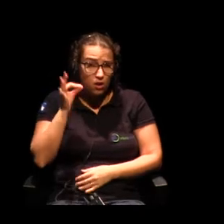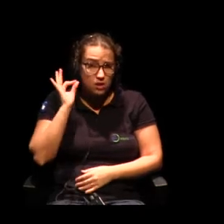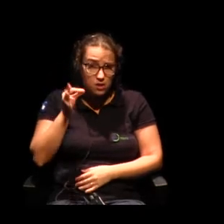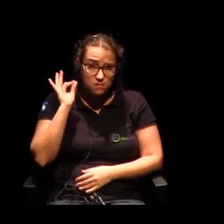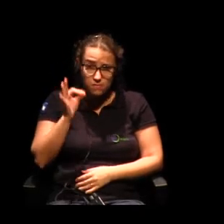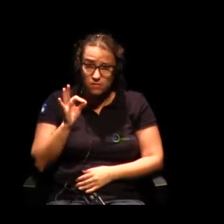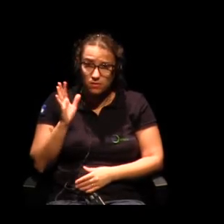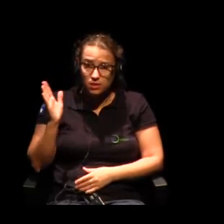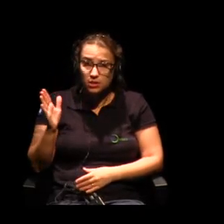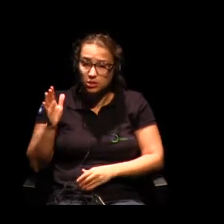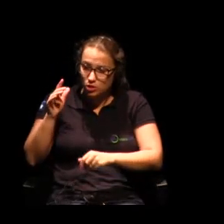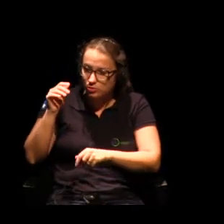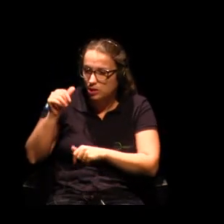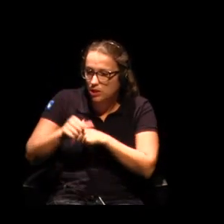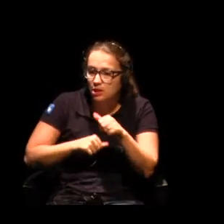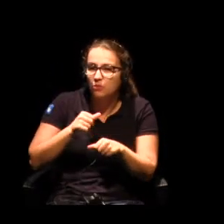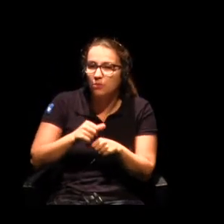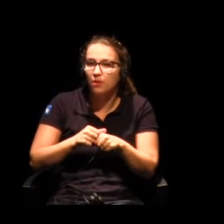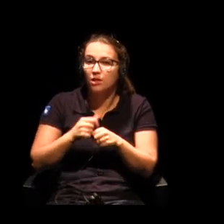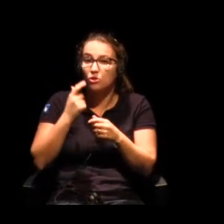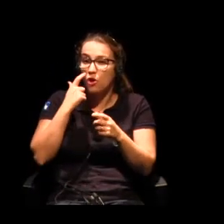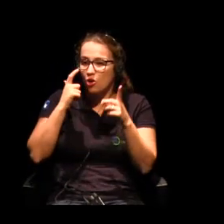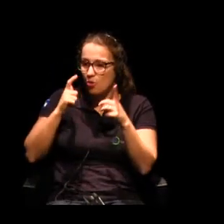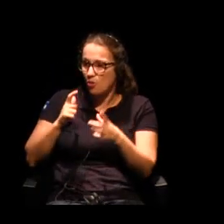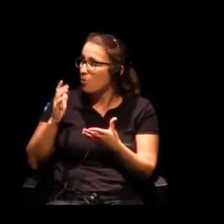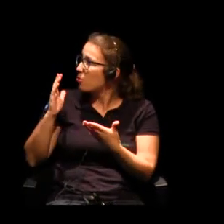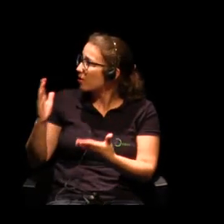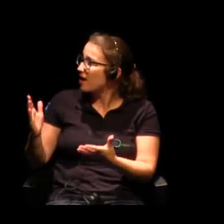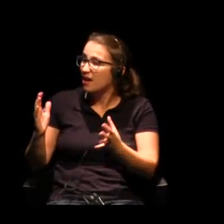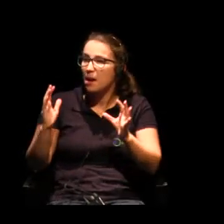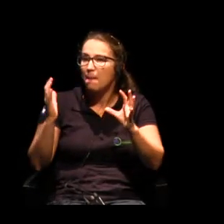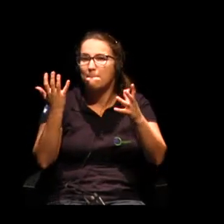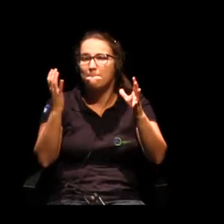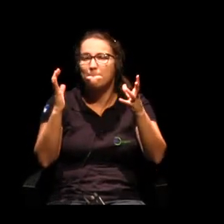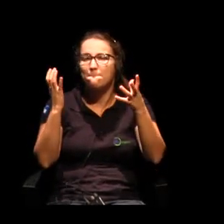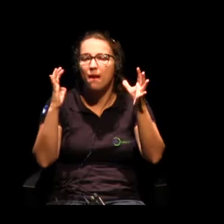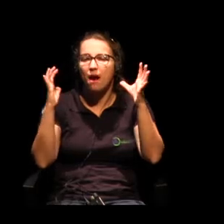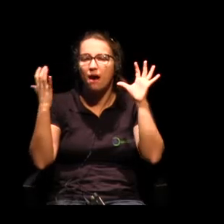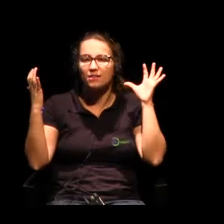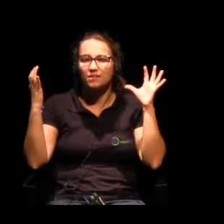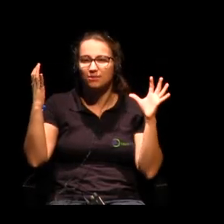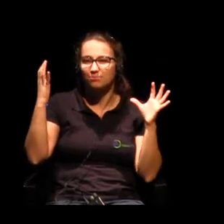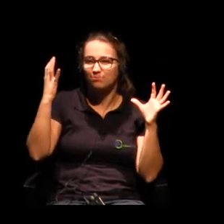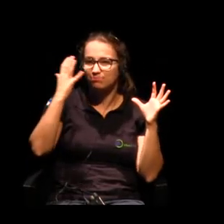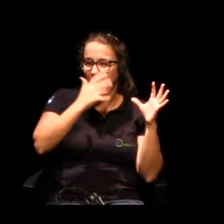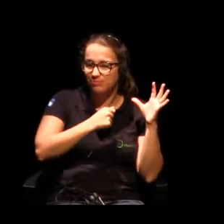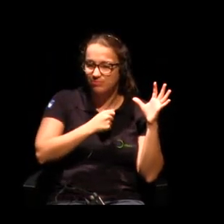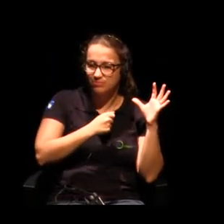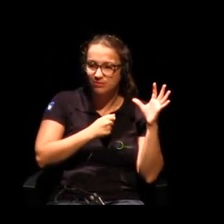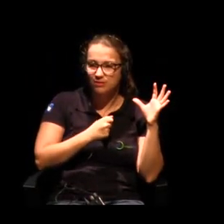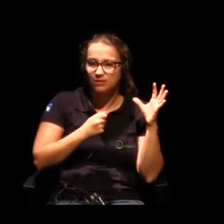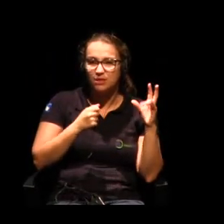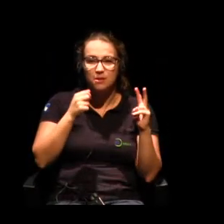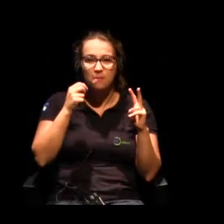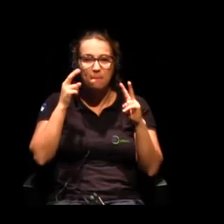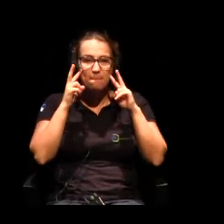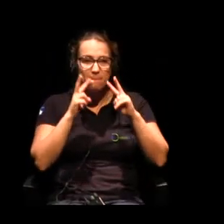Esses estacionamentos terríveis nós estamos transformando nessa praça de